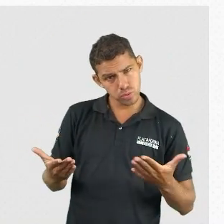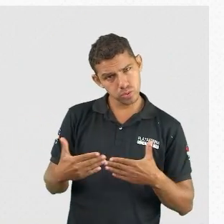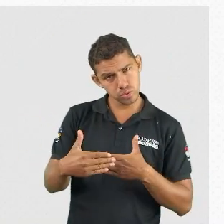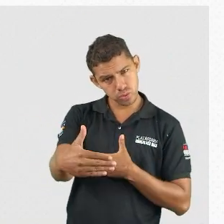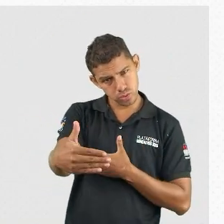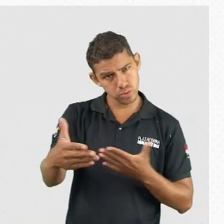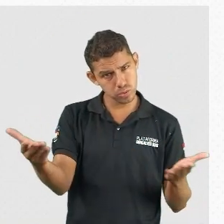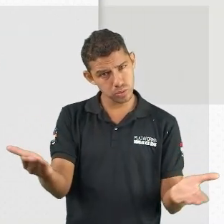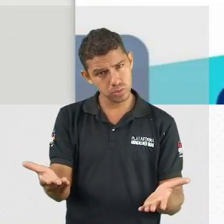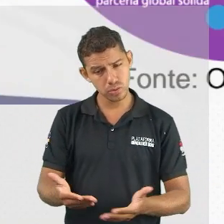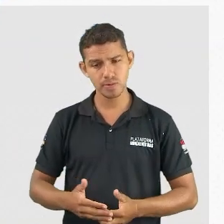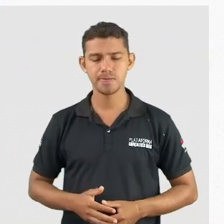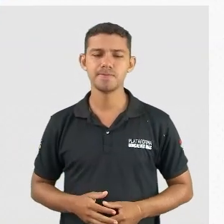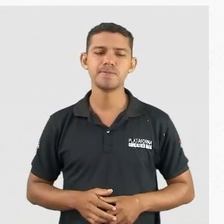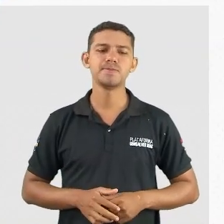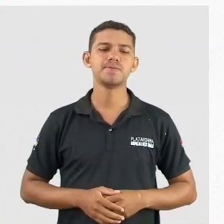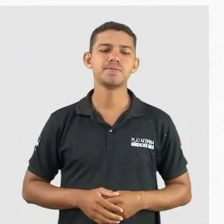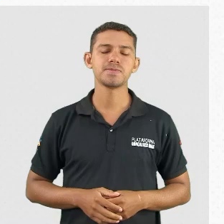Então, vamos lá.